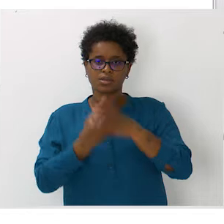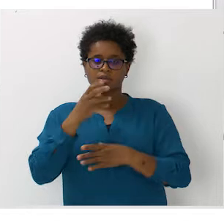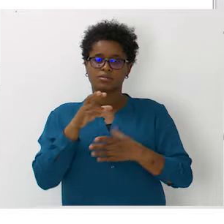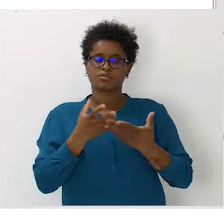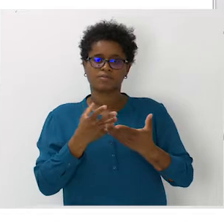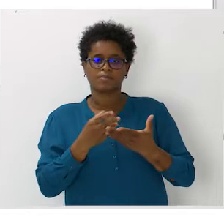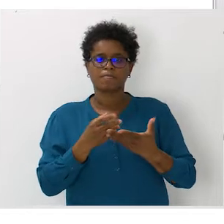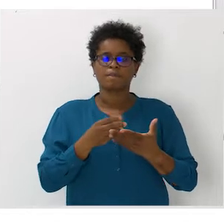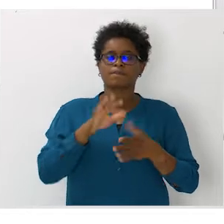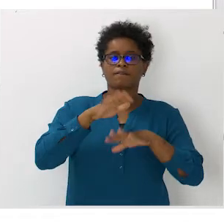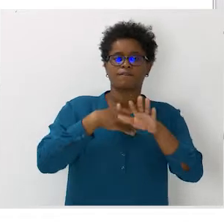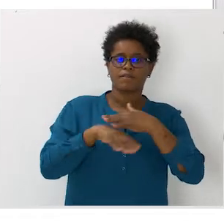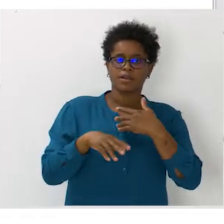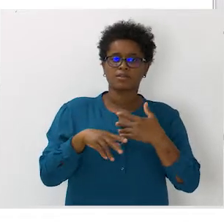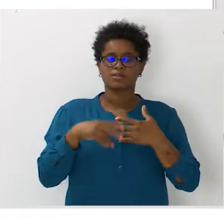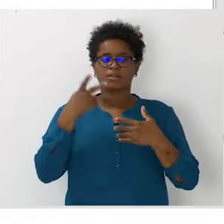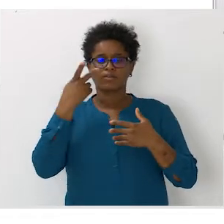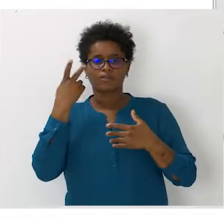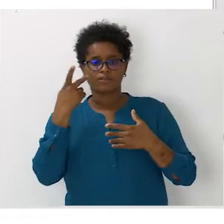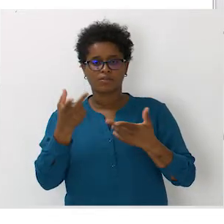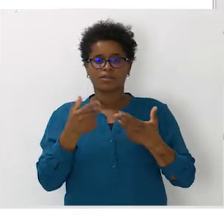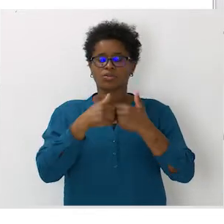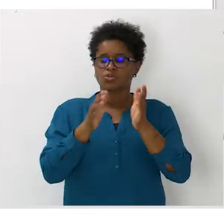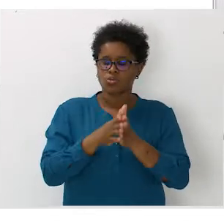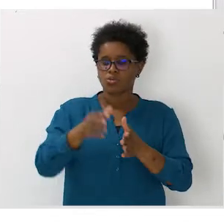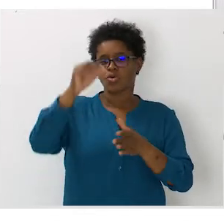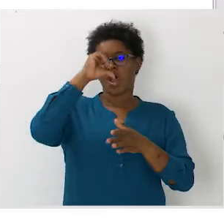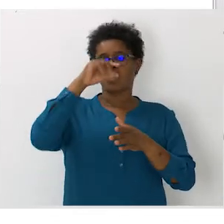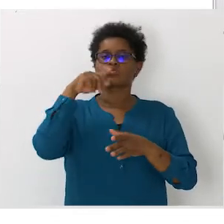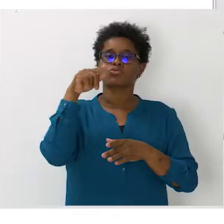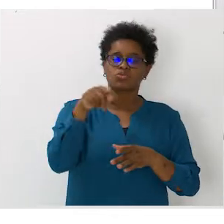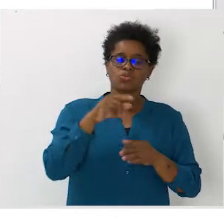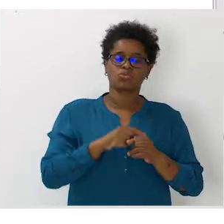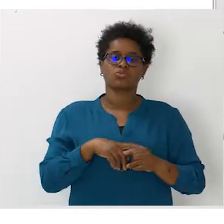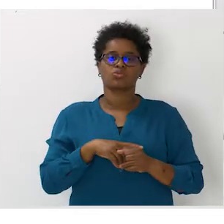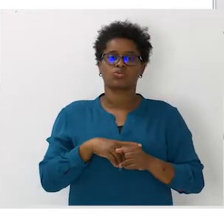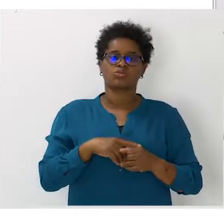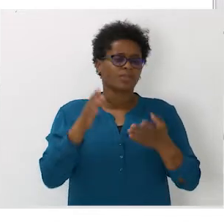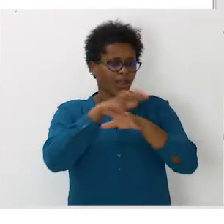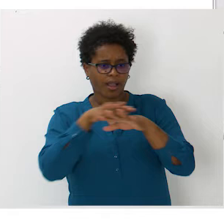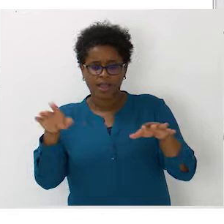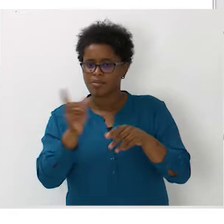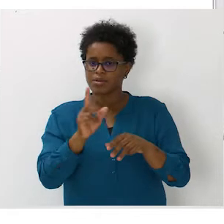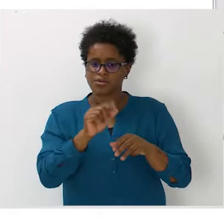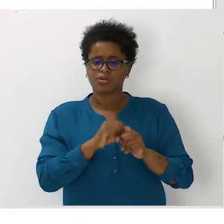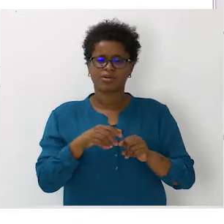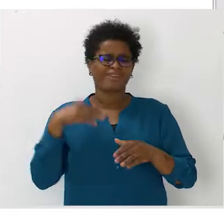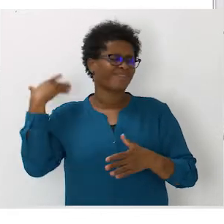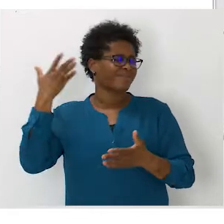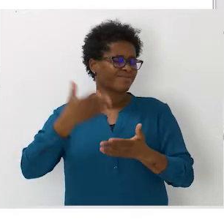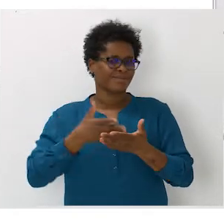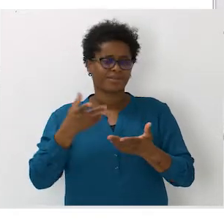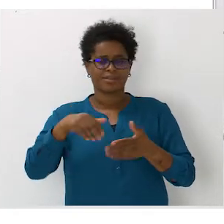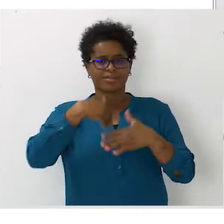Ra. Tu fazes viver todo o gado, tu, inesgotável, que dás de